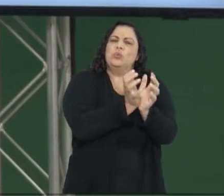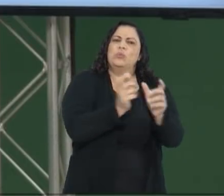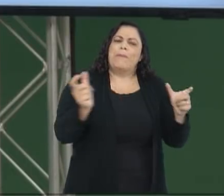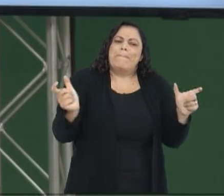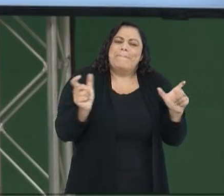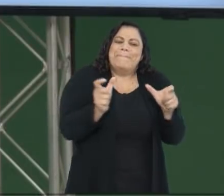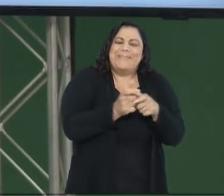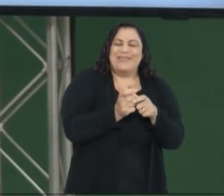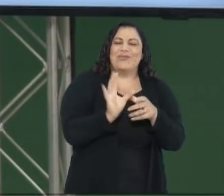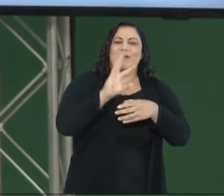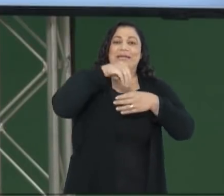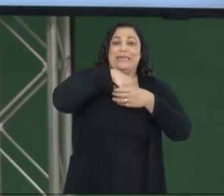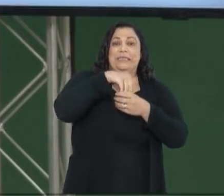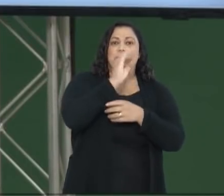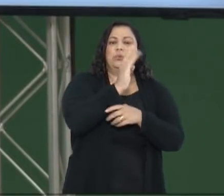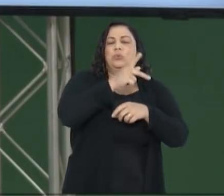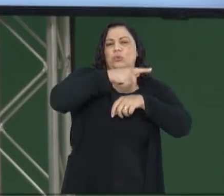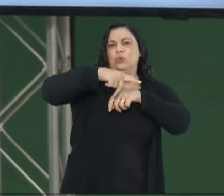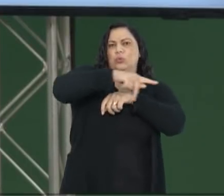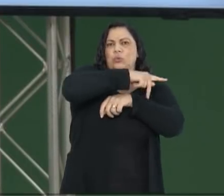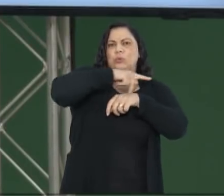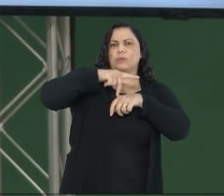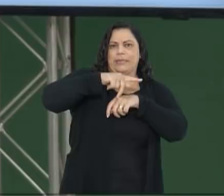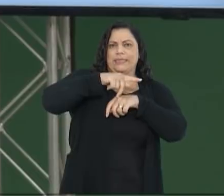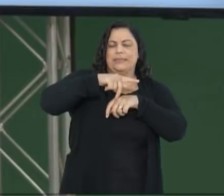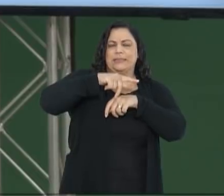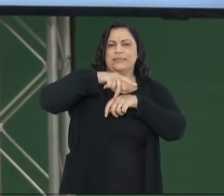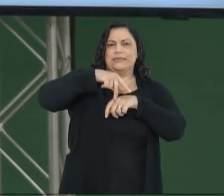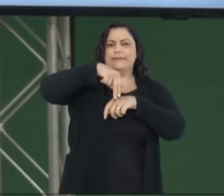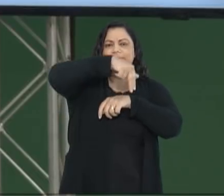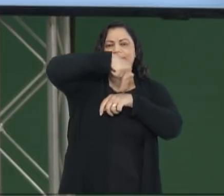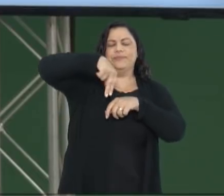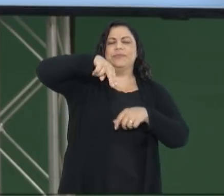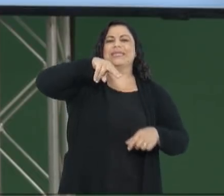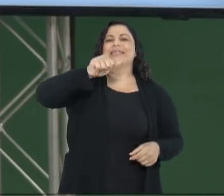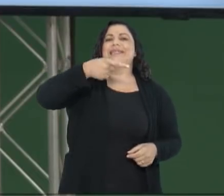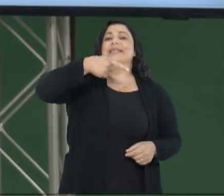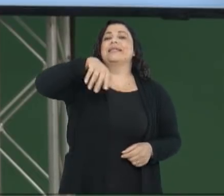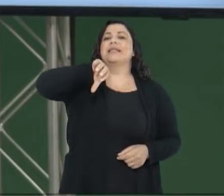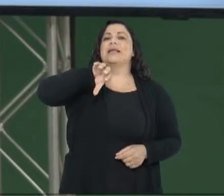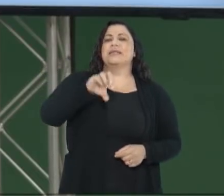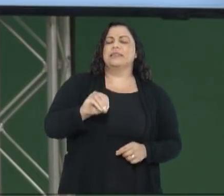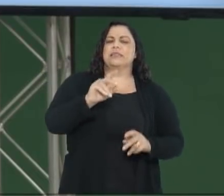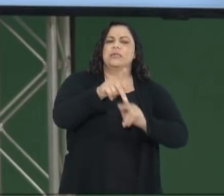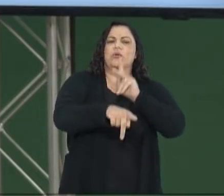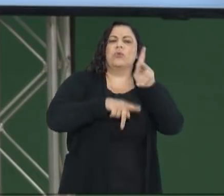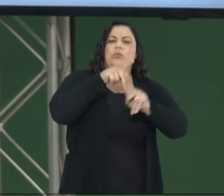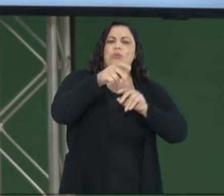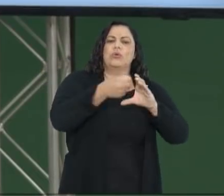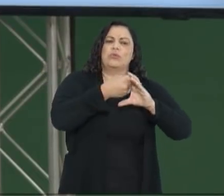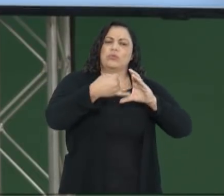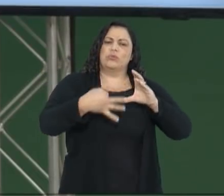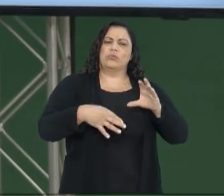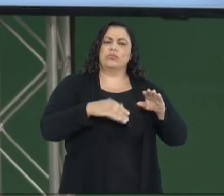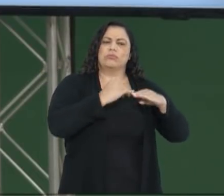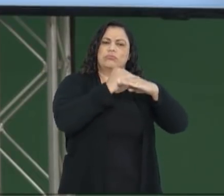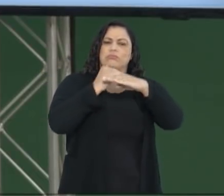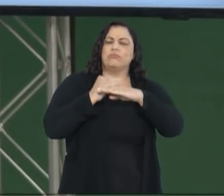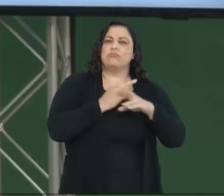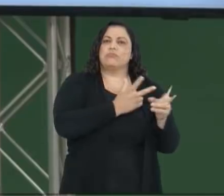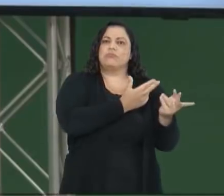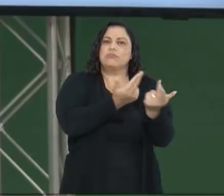países nós vamos ter nações, né? Aquela ideia de um povo que tem algumas características comuns entre